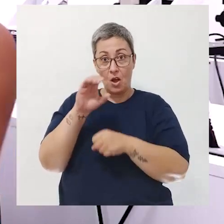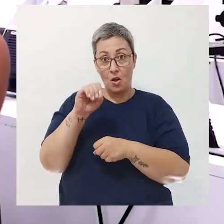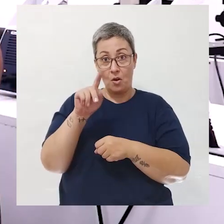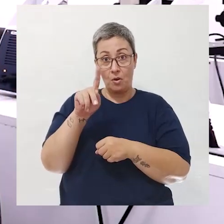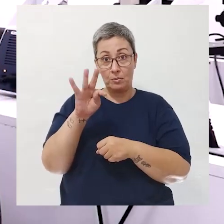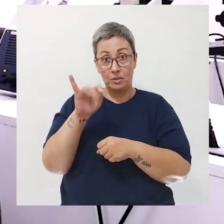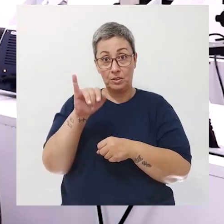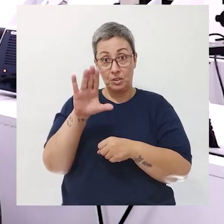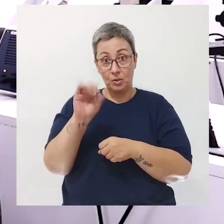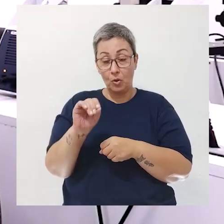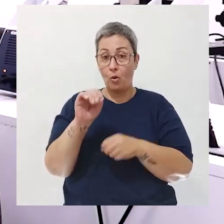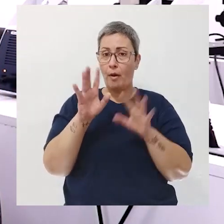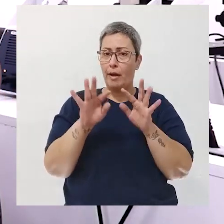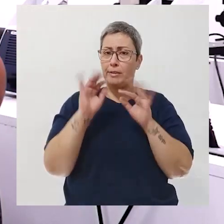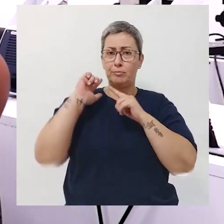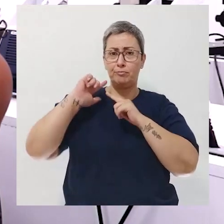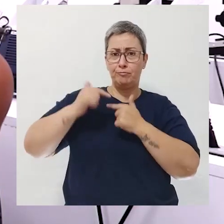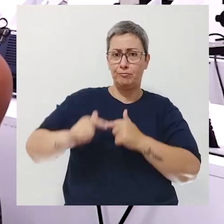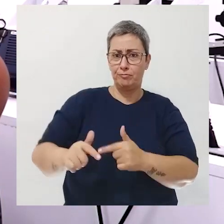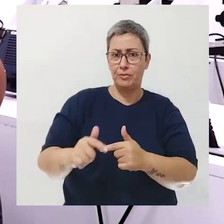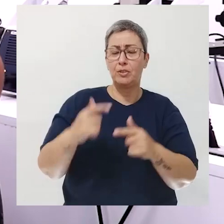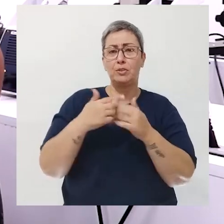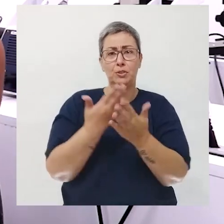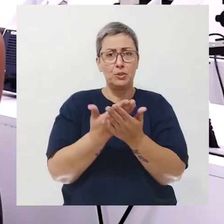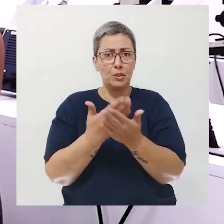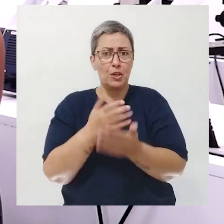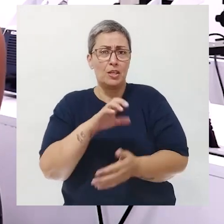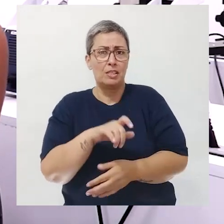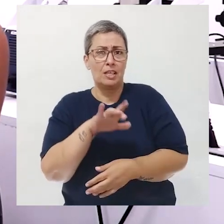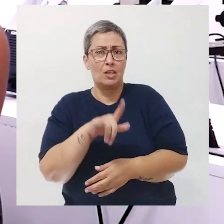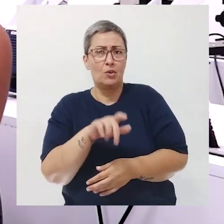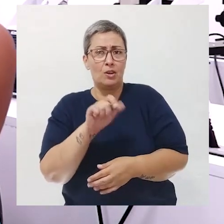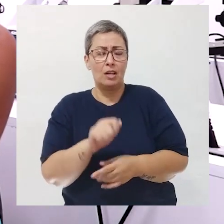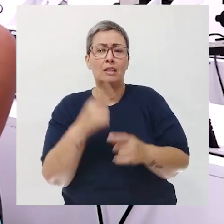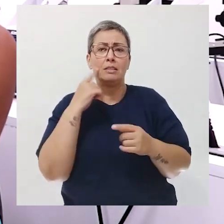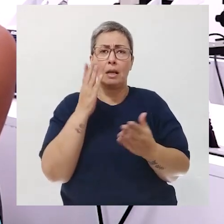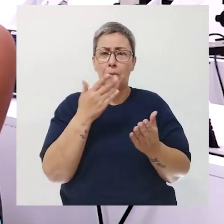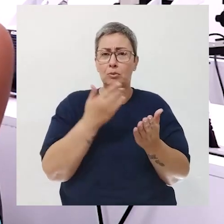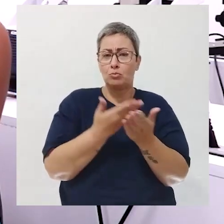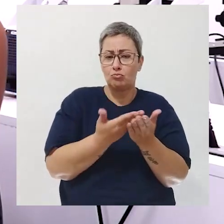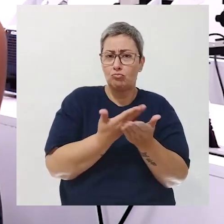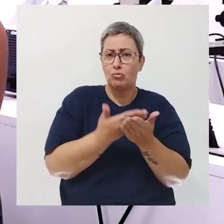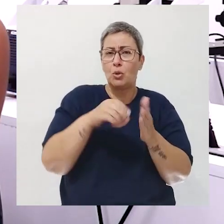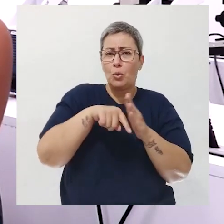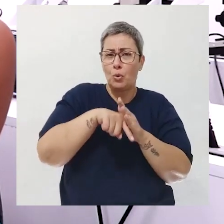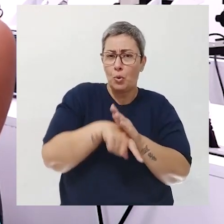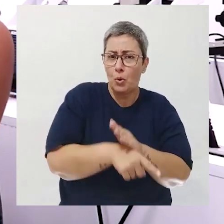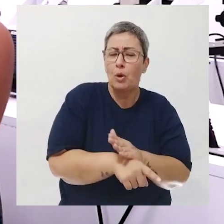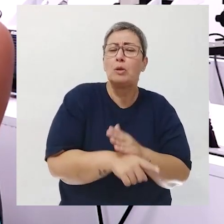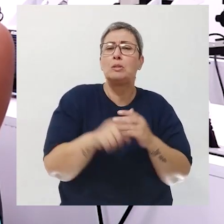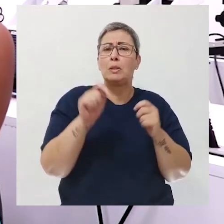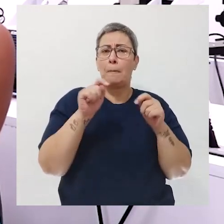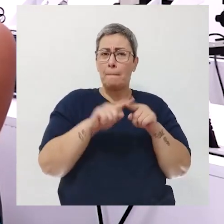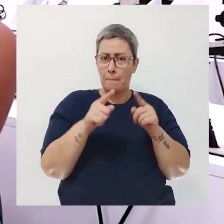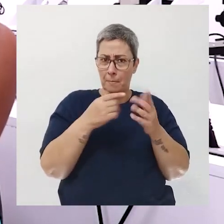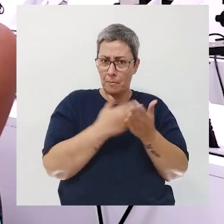E eu estou aqui com o microscópio óptico, que é o clássico nos estudos sobre células. Dá para ter um estudo